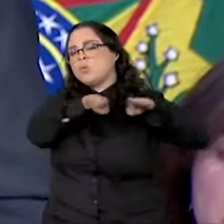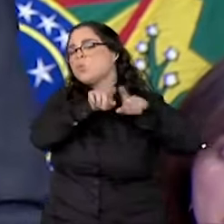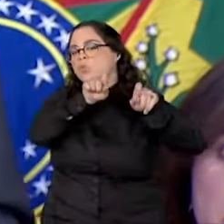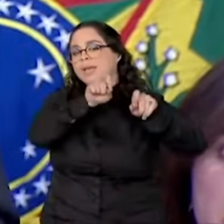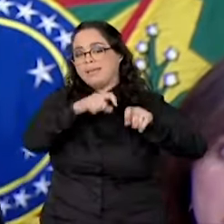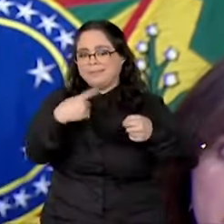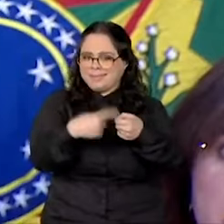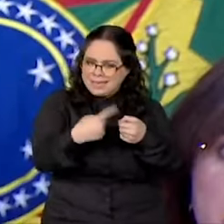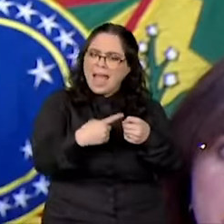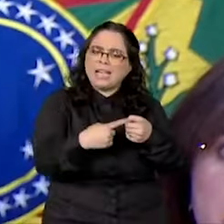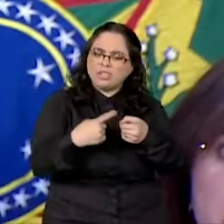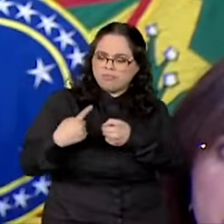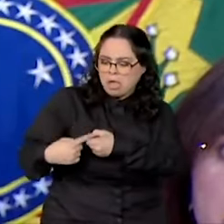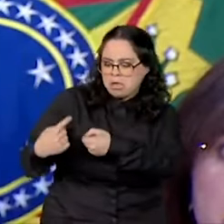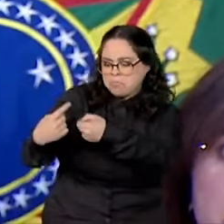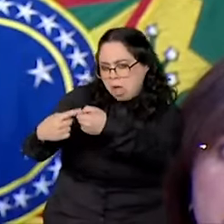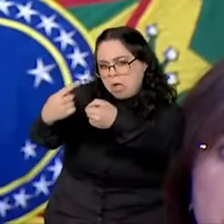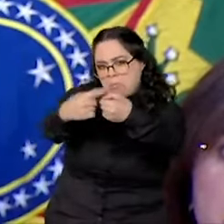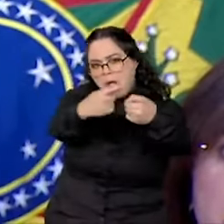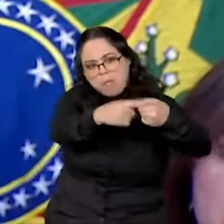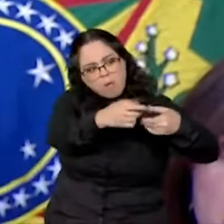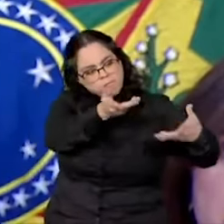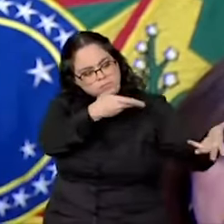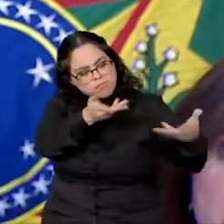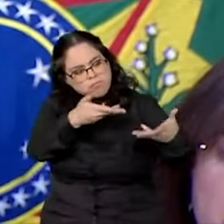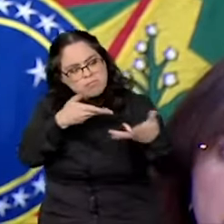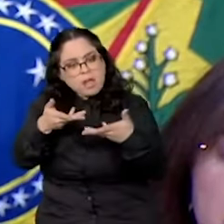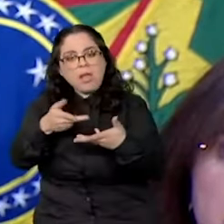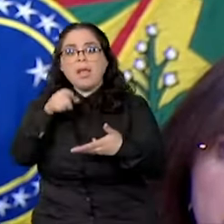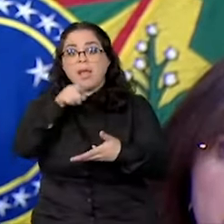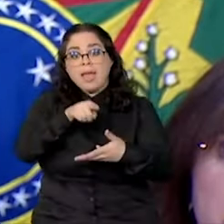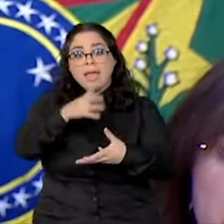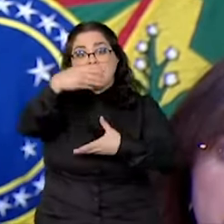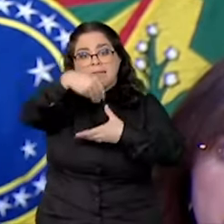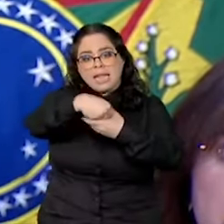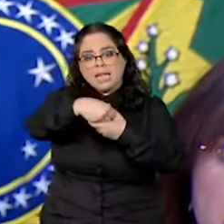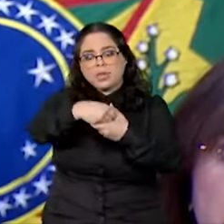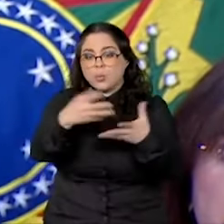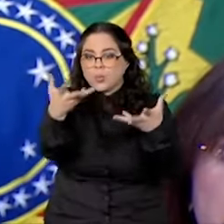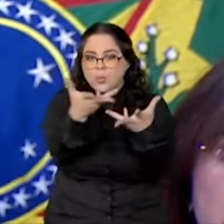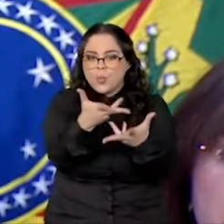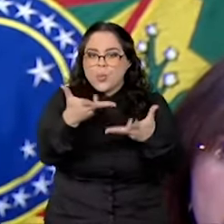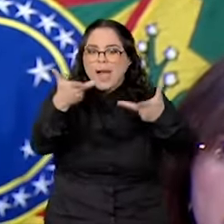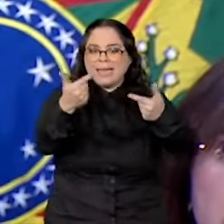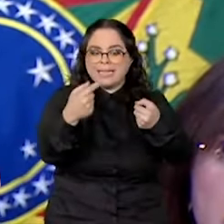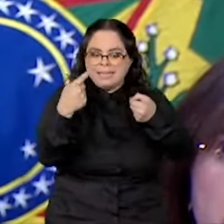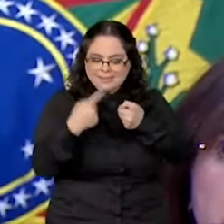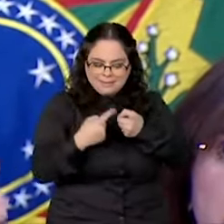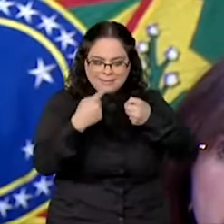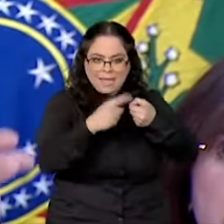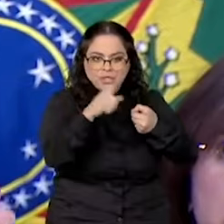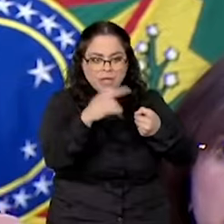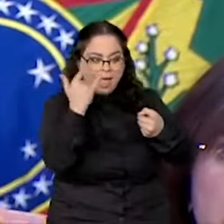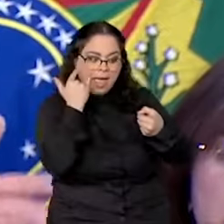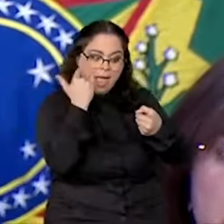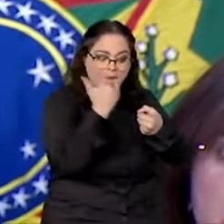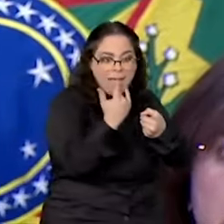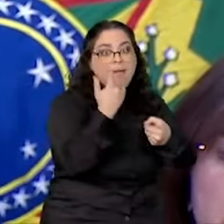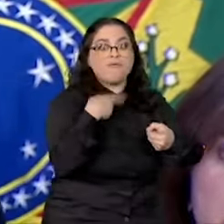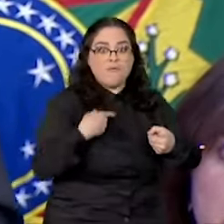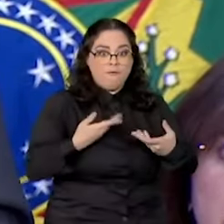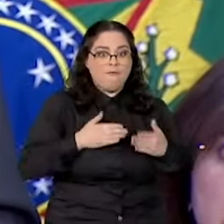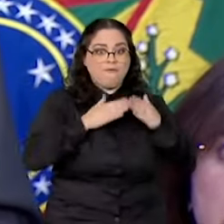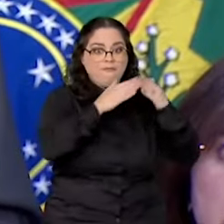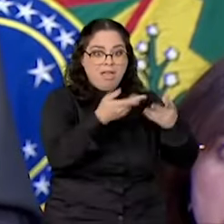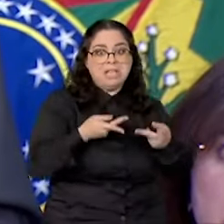das cidades. Porque é através da boa qualidade na cidade que a gente atrai as pessoas para visitar.